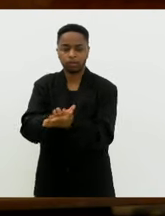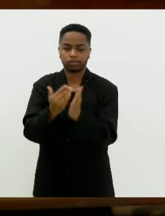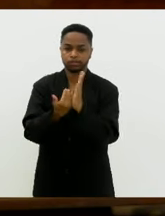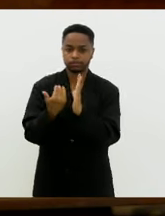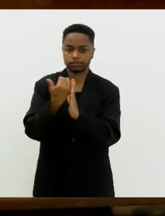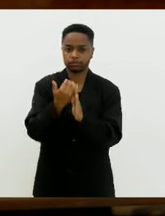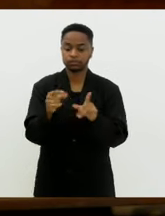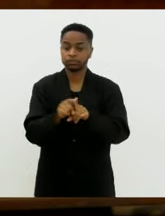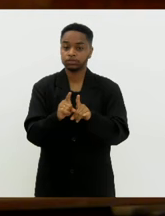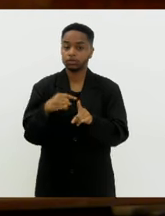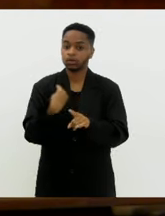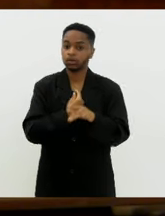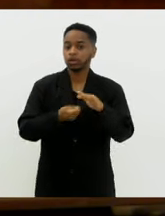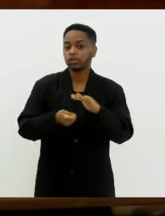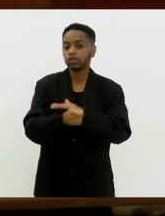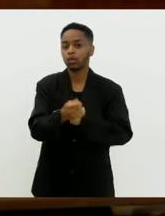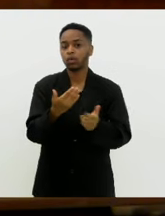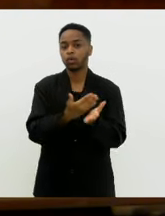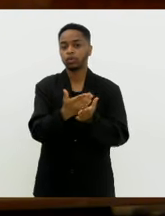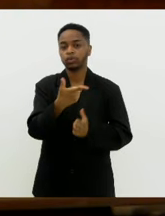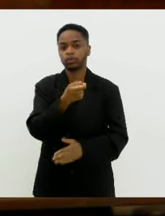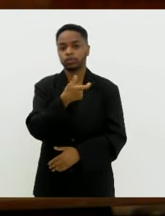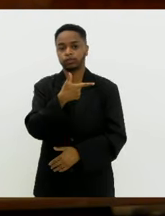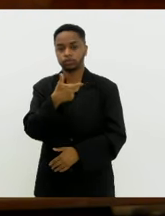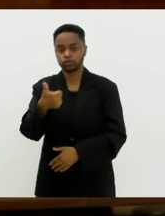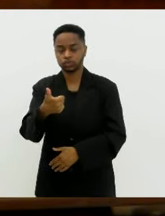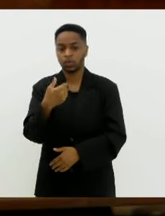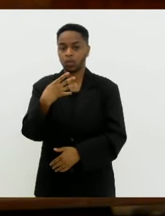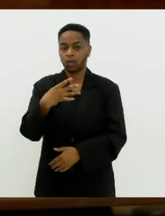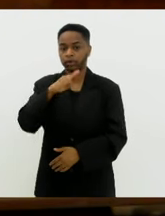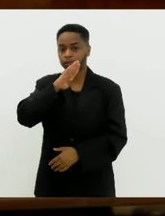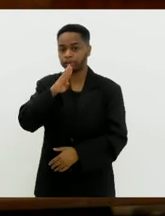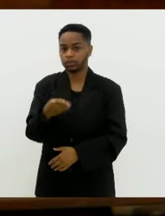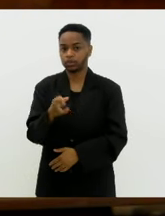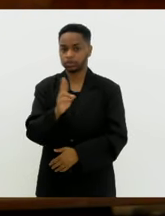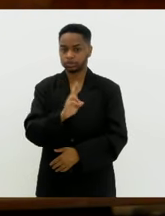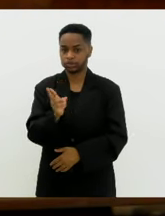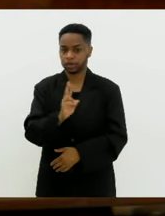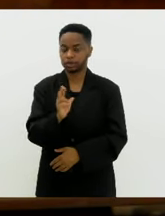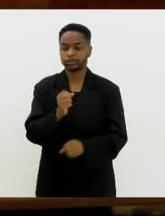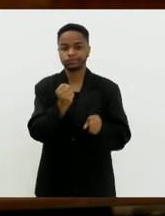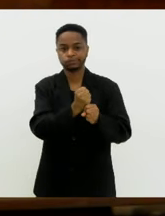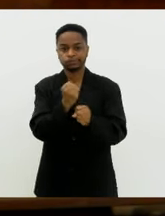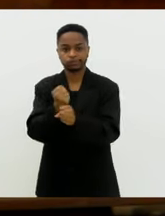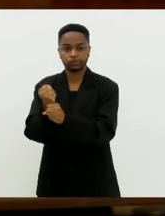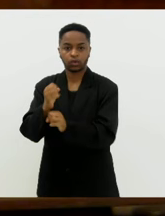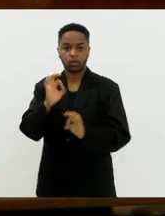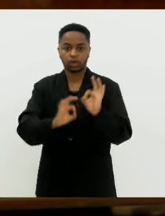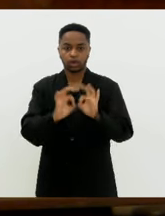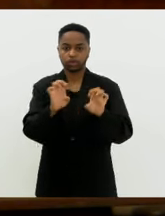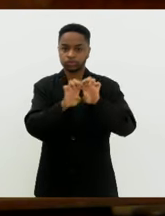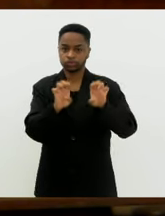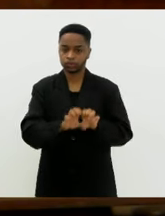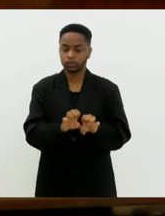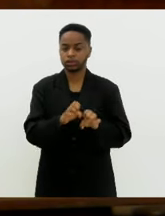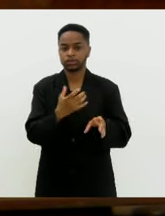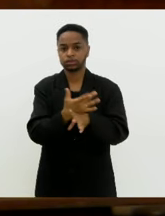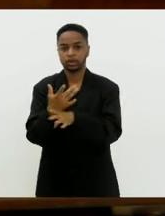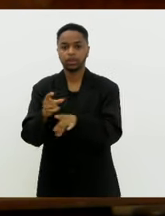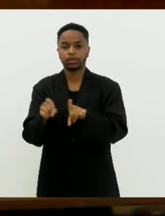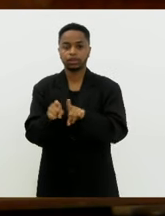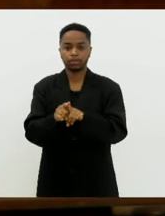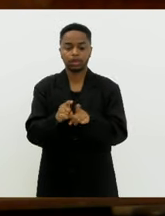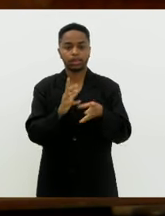Estamos investindo desde 2021 mais de 4 bilhões de reais em obras de infraestrutura, incluindo as limpezas